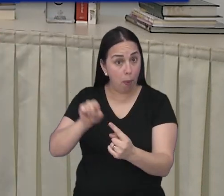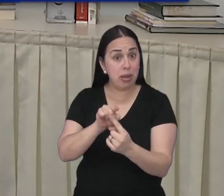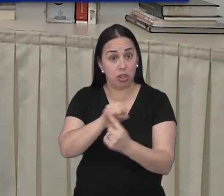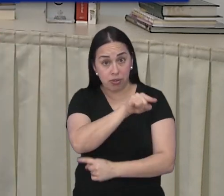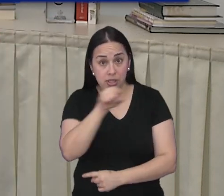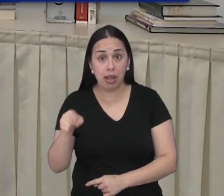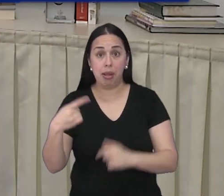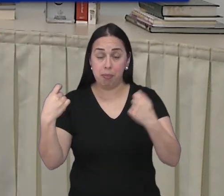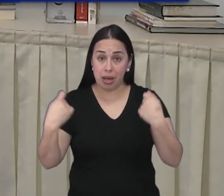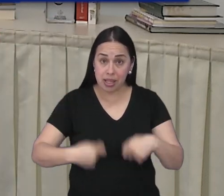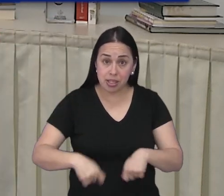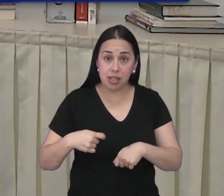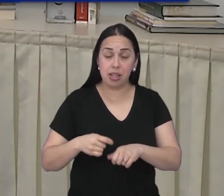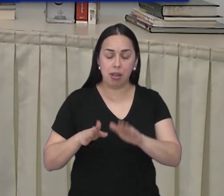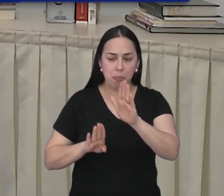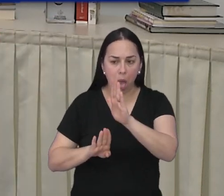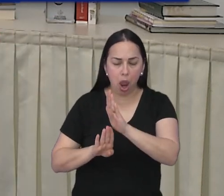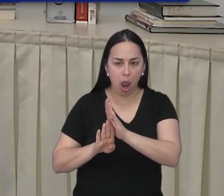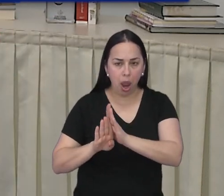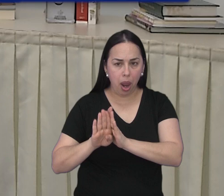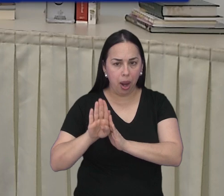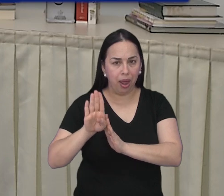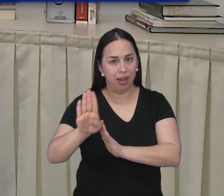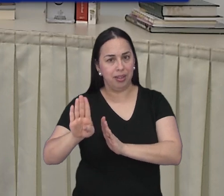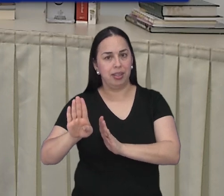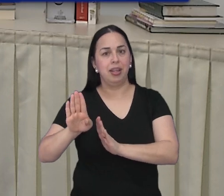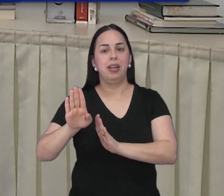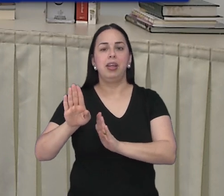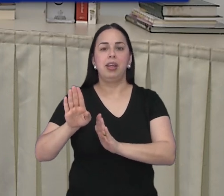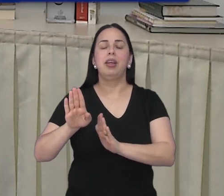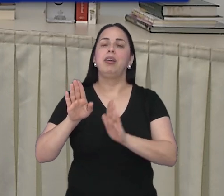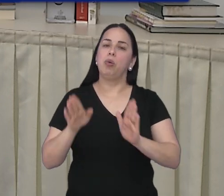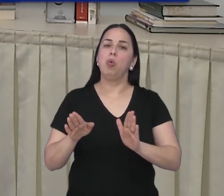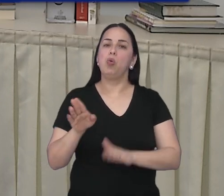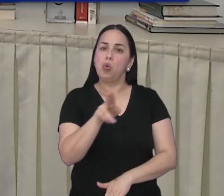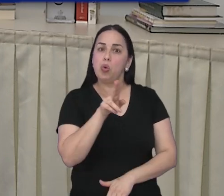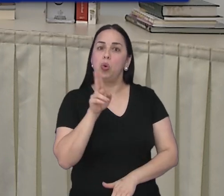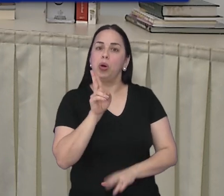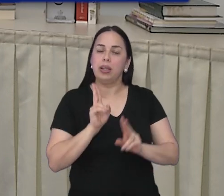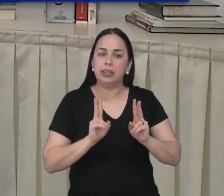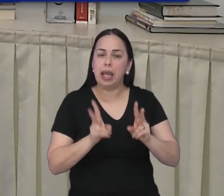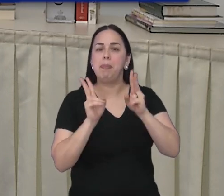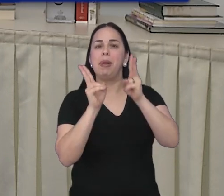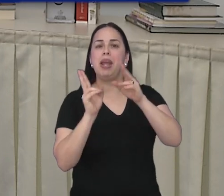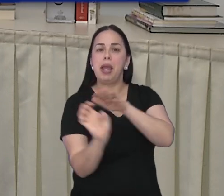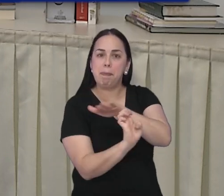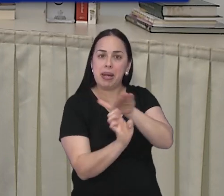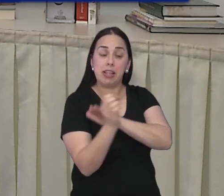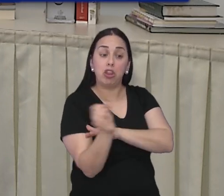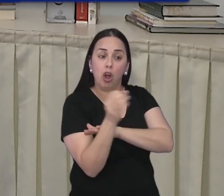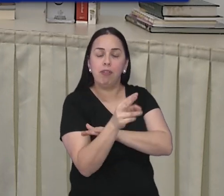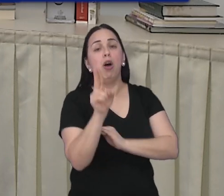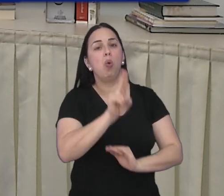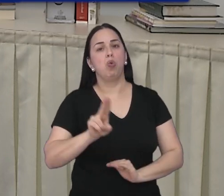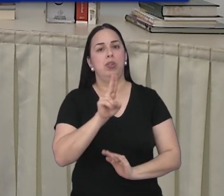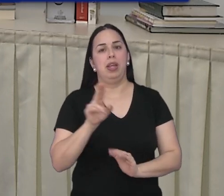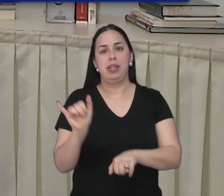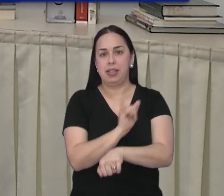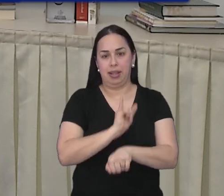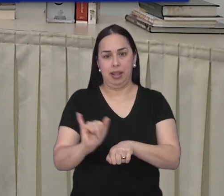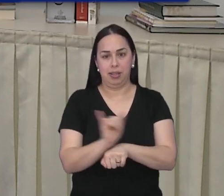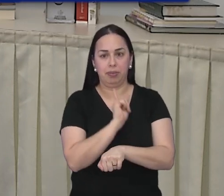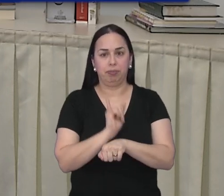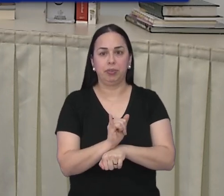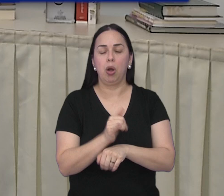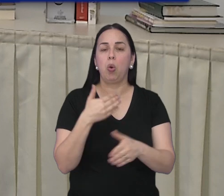São objetivos que você encontra em escalar. Bem usado para as startups. Agora, qualquer que seja o seu